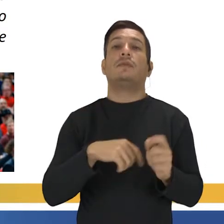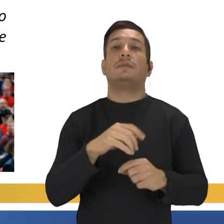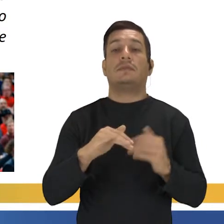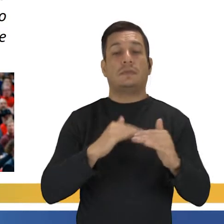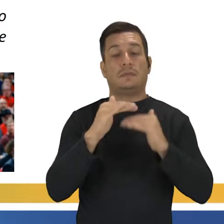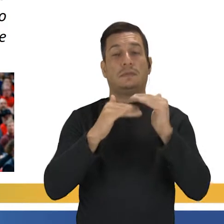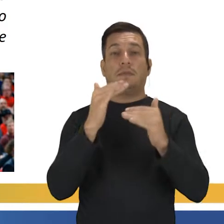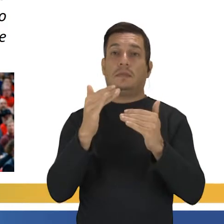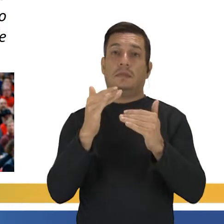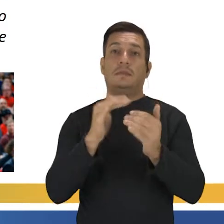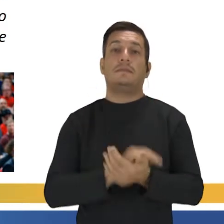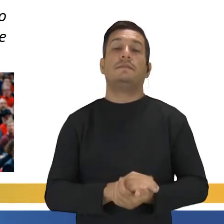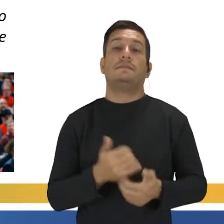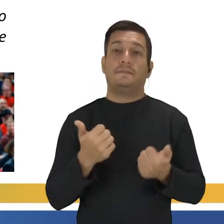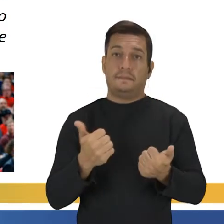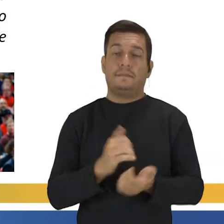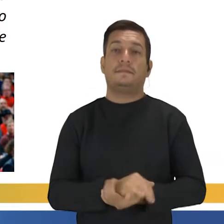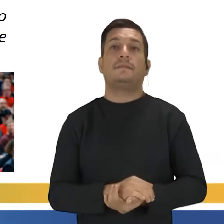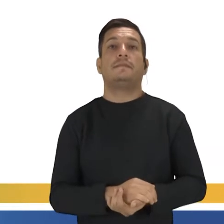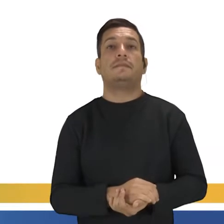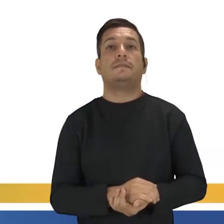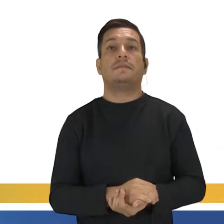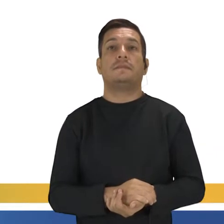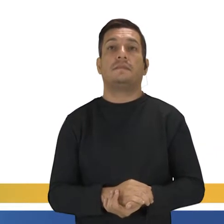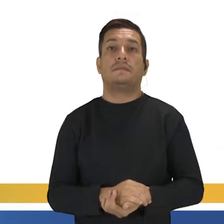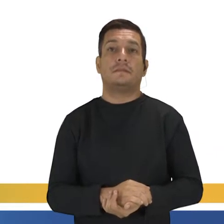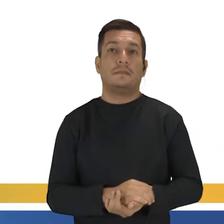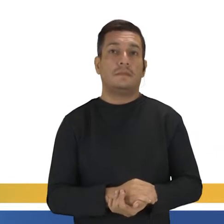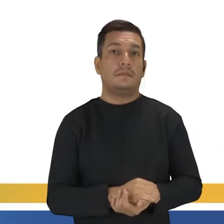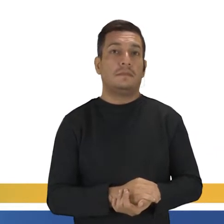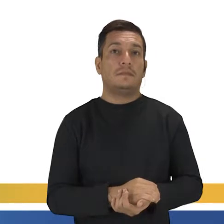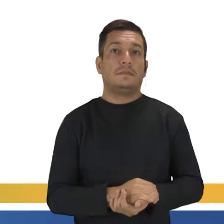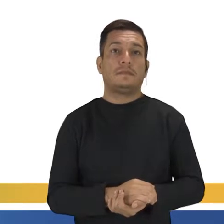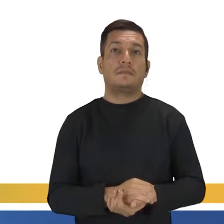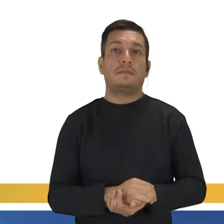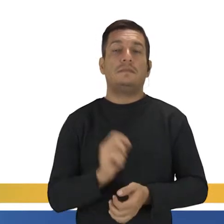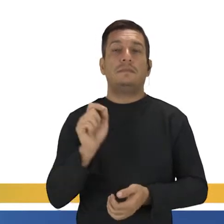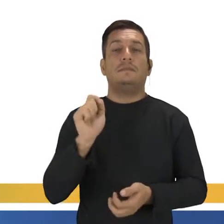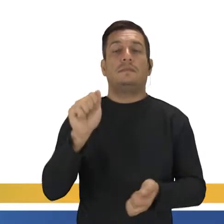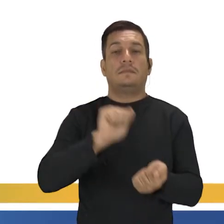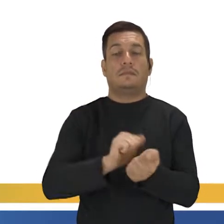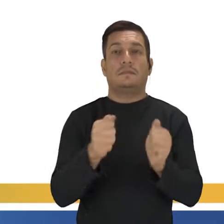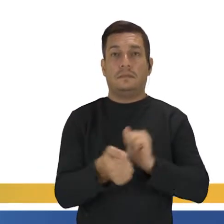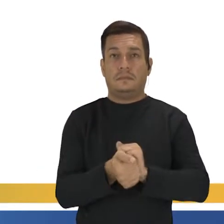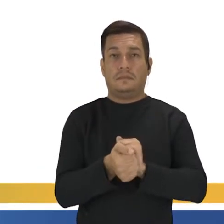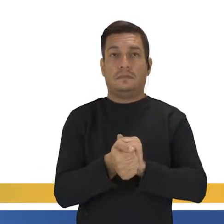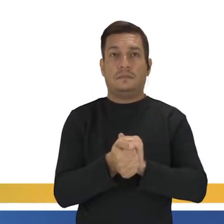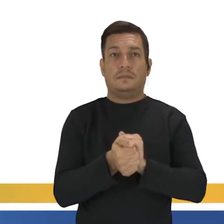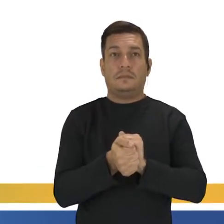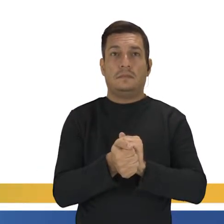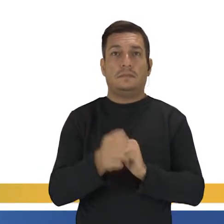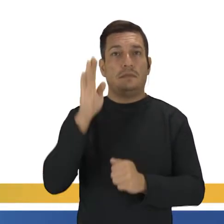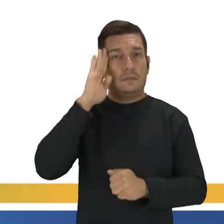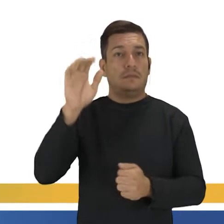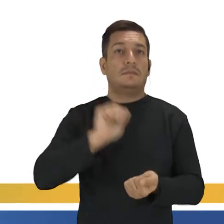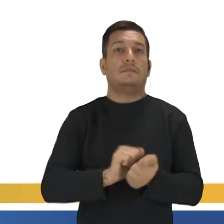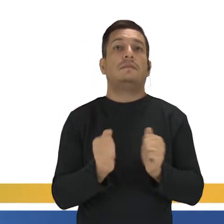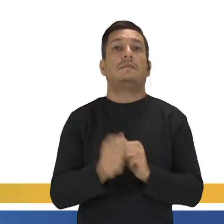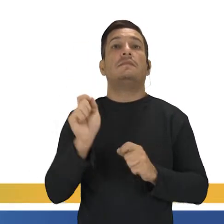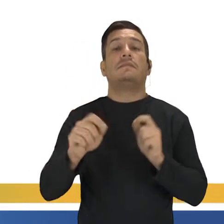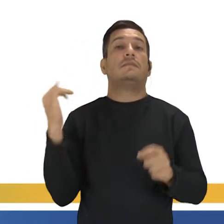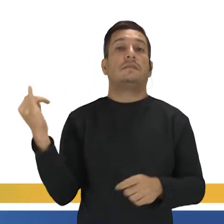nasce com essa predisposição. A altura que vai ser ter, a cor dos seus cabelos, a cor dos seus olhos, ou seja, são coisas que não podem ser treinadas, faz parte.